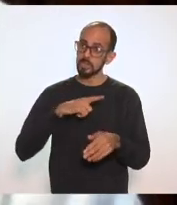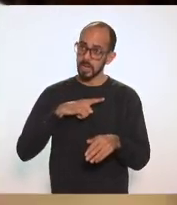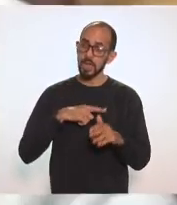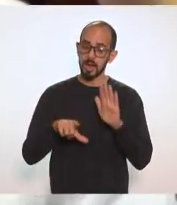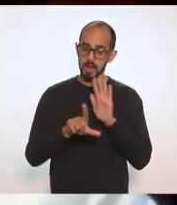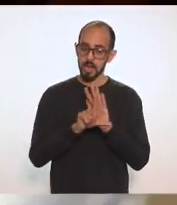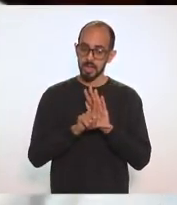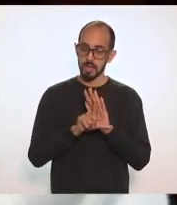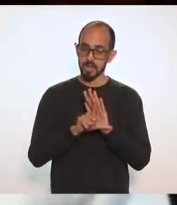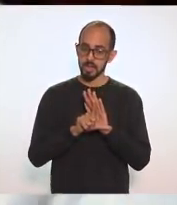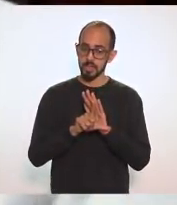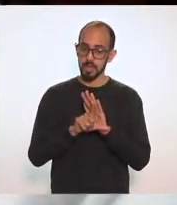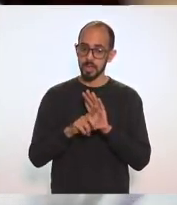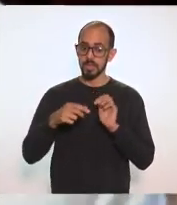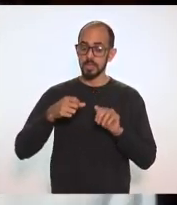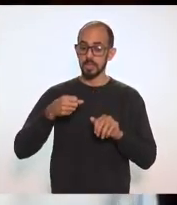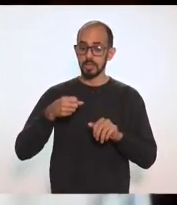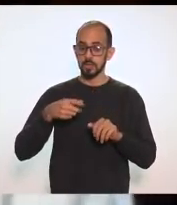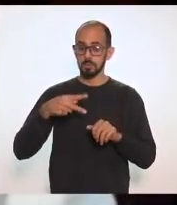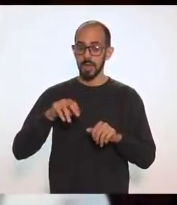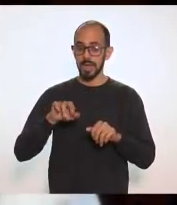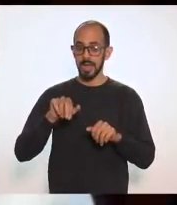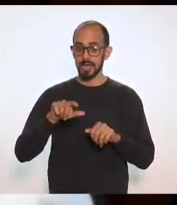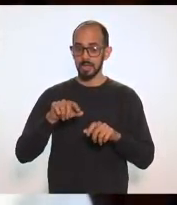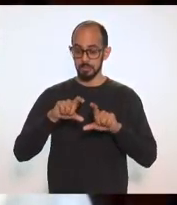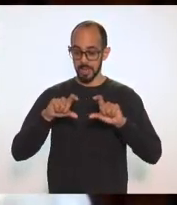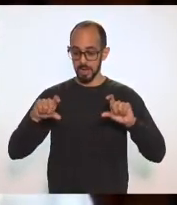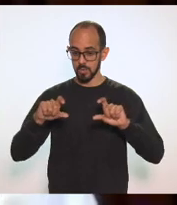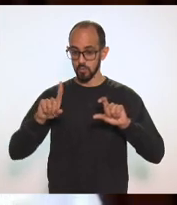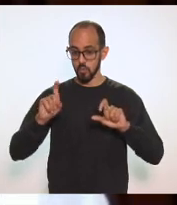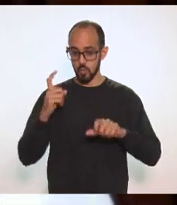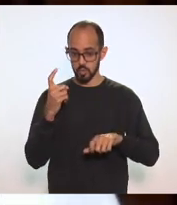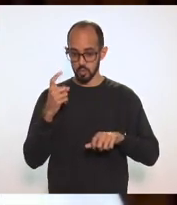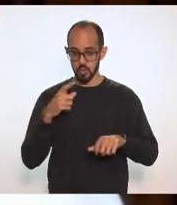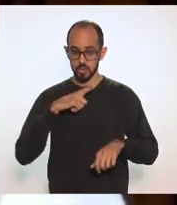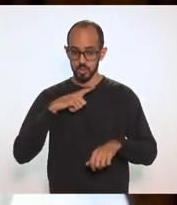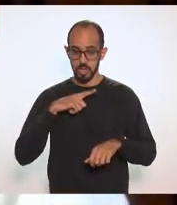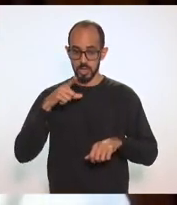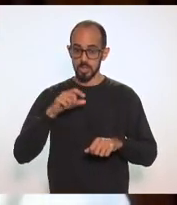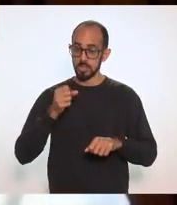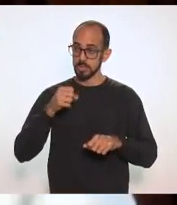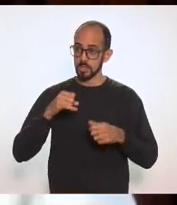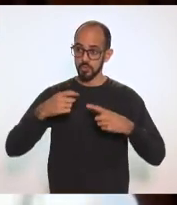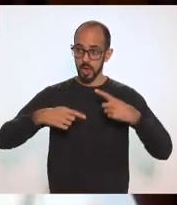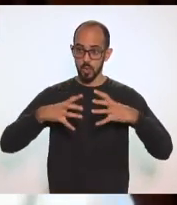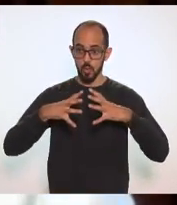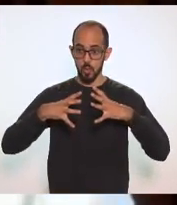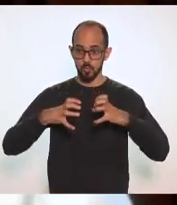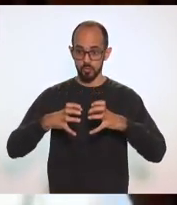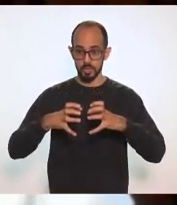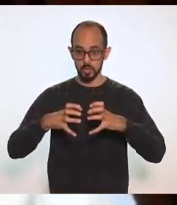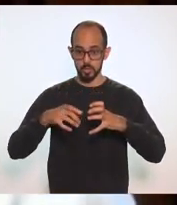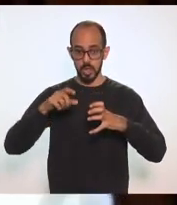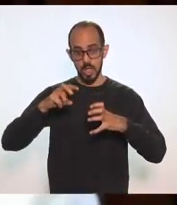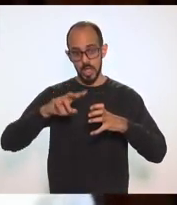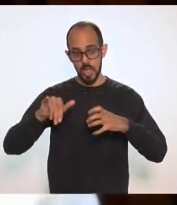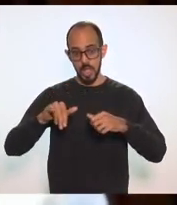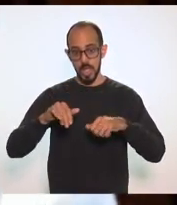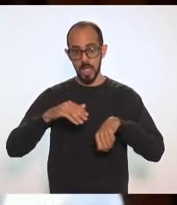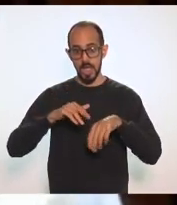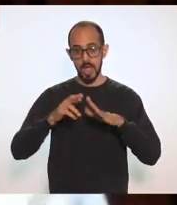único, havendo conflito de normas estaduais e municipais, prevalecerá aquela em que haja imposição de medidas mais restritivas.